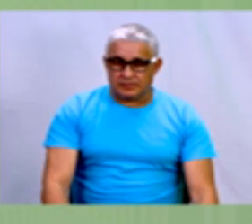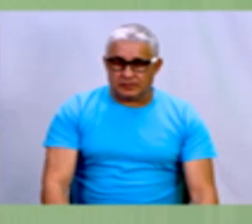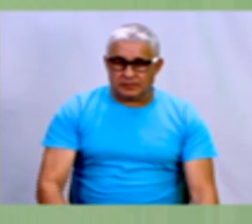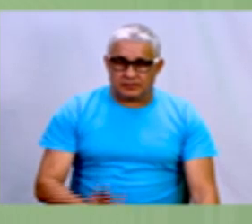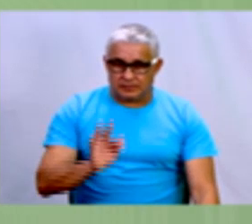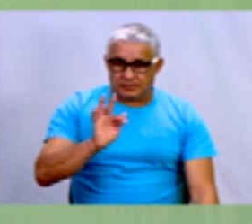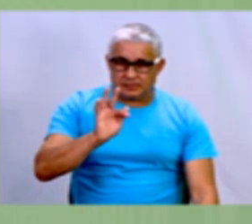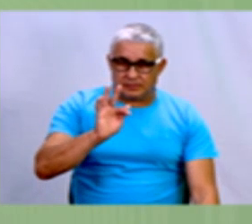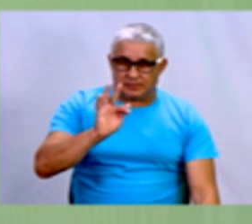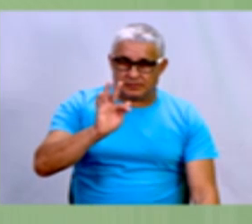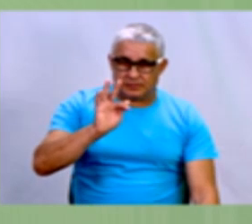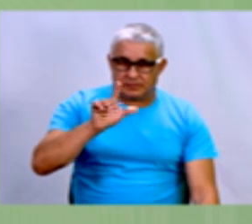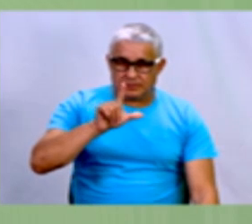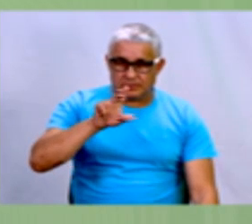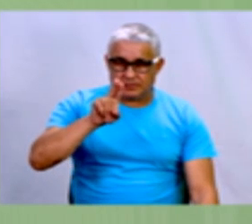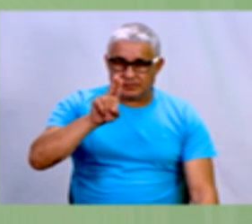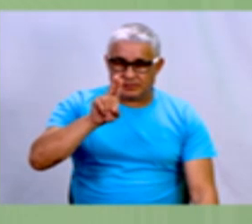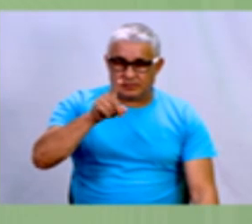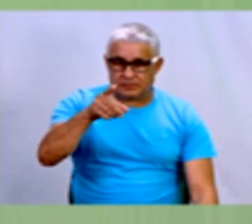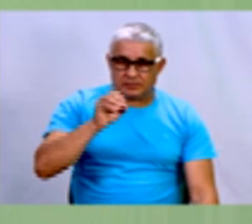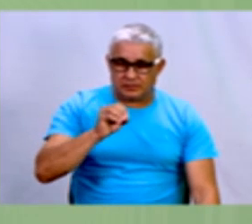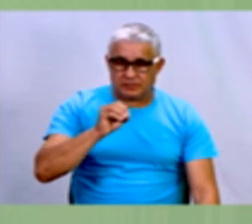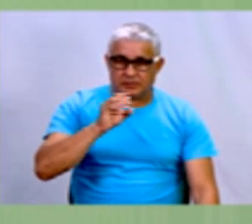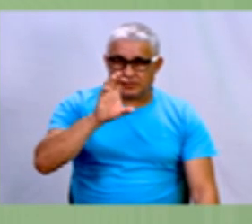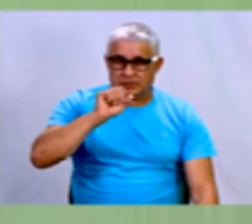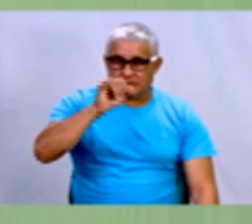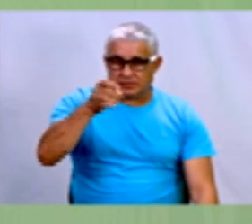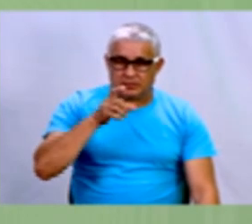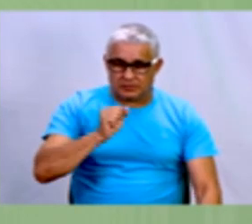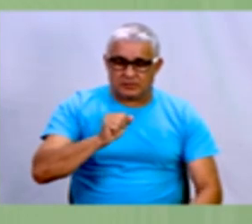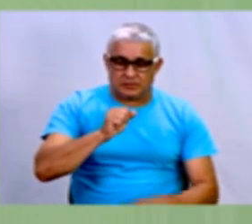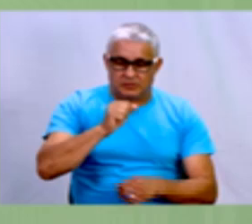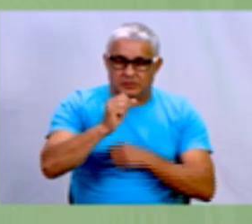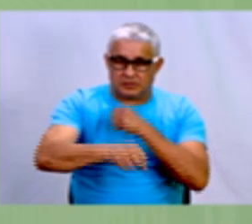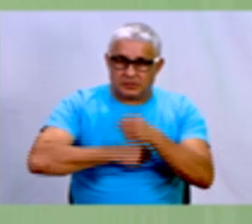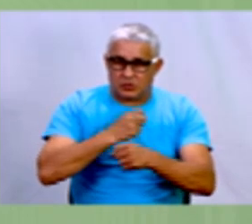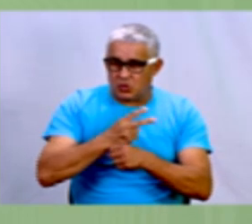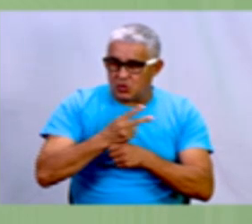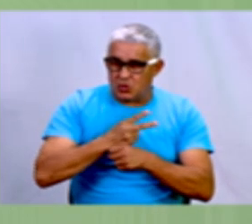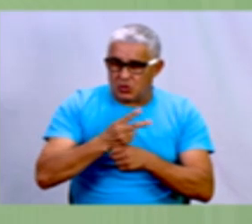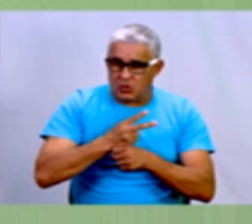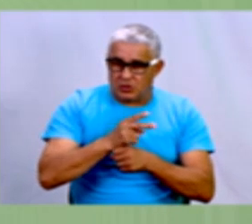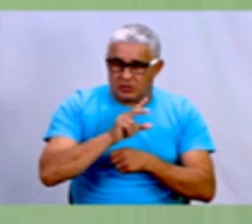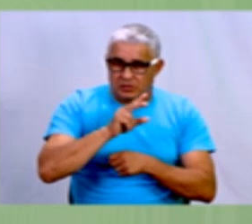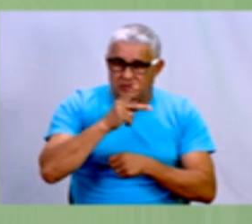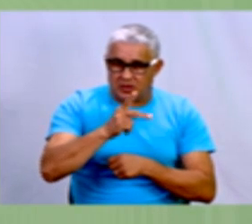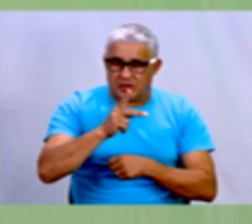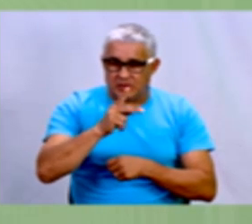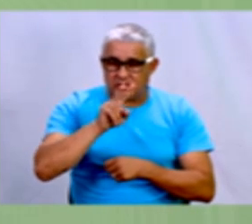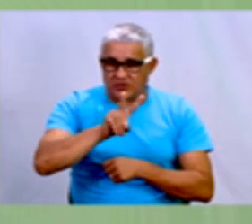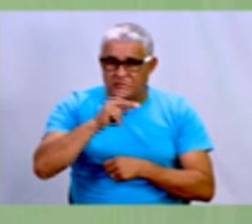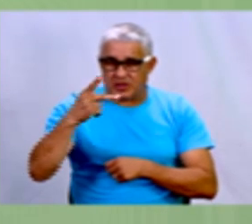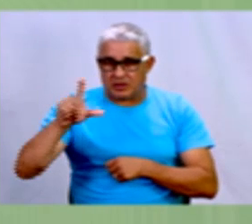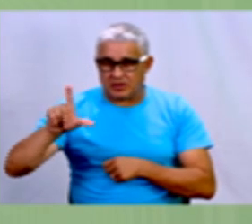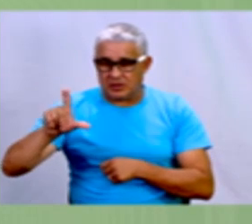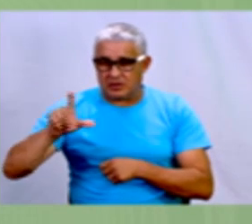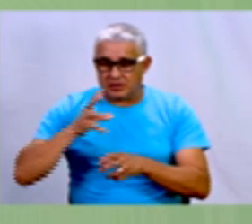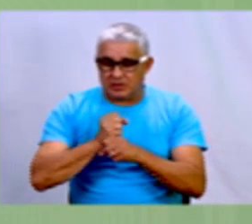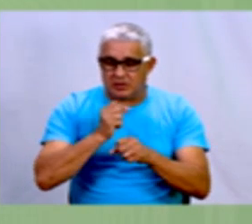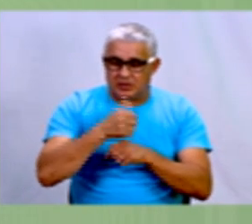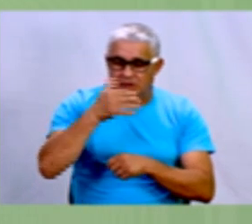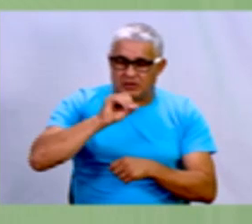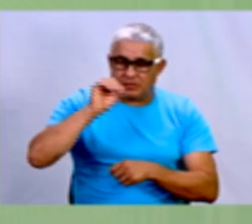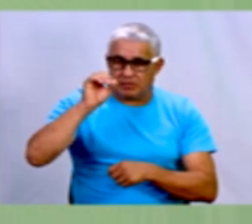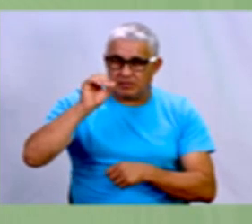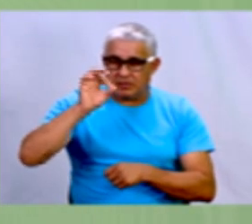de caixa de 6 mil por ano durante 2 anos. O VPL calculado a um custo do capital de 10% ao ano